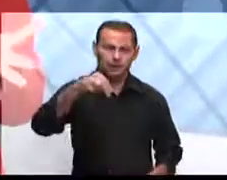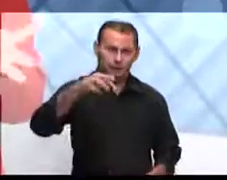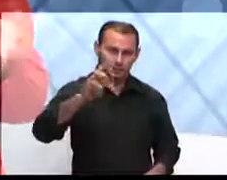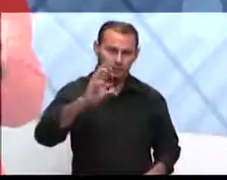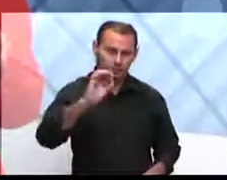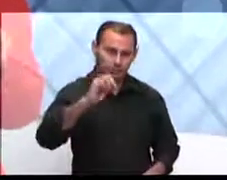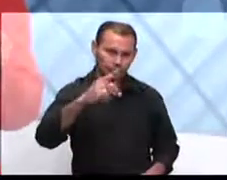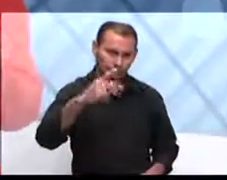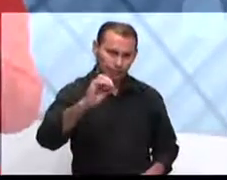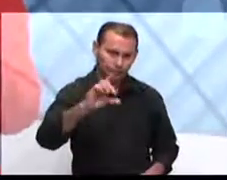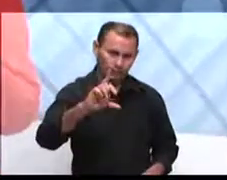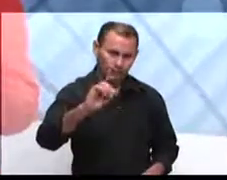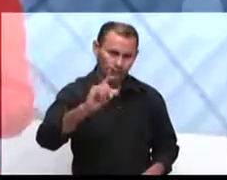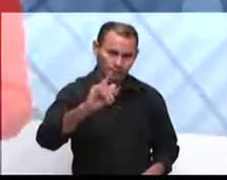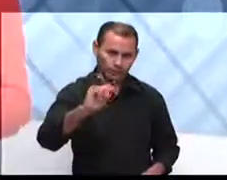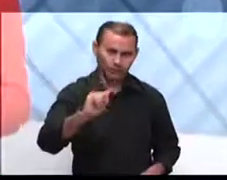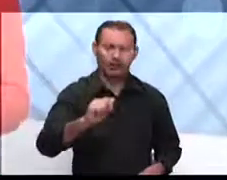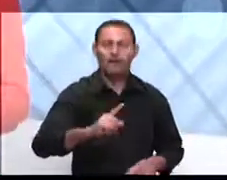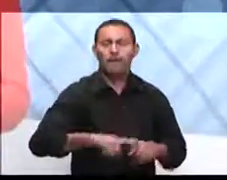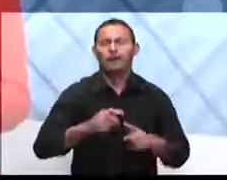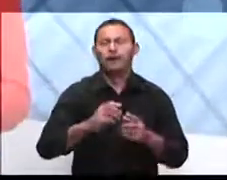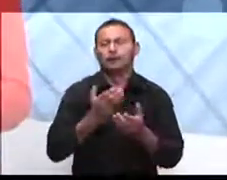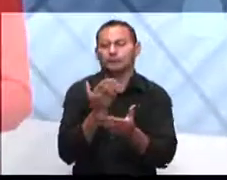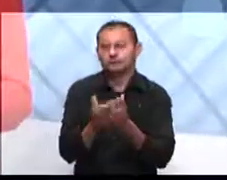antropologia. Porém, né, então a pesquisa